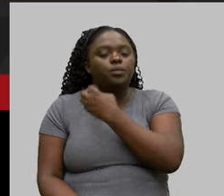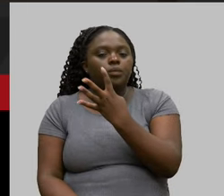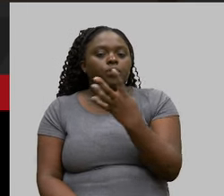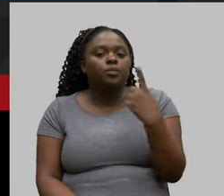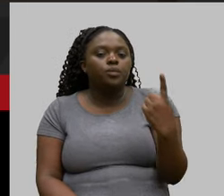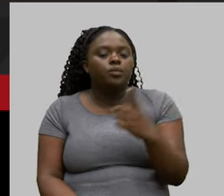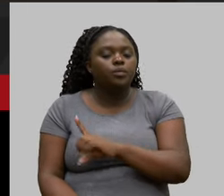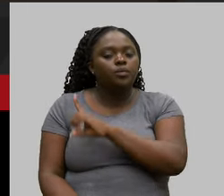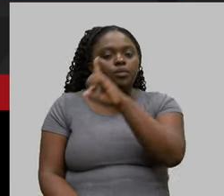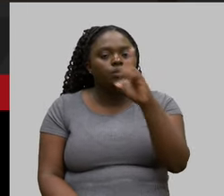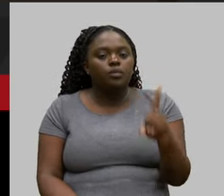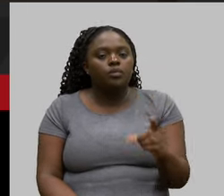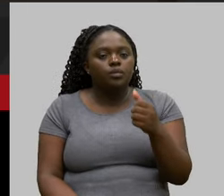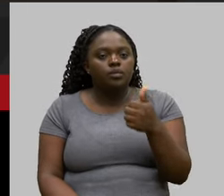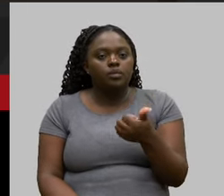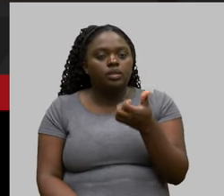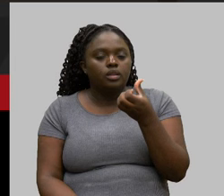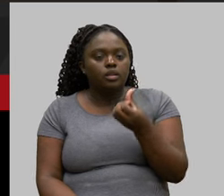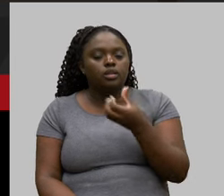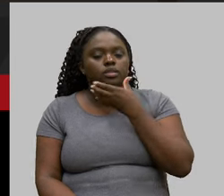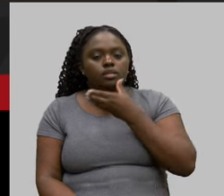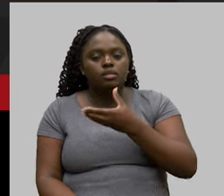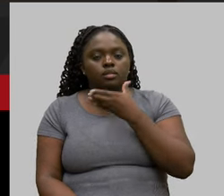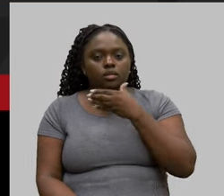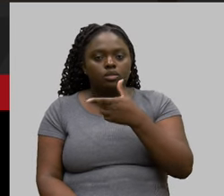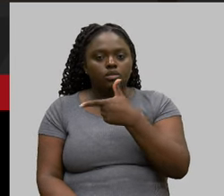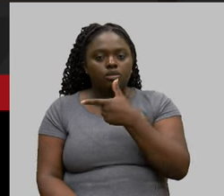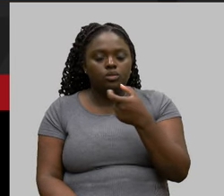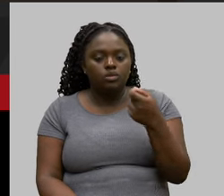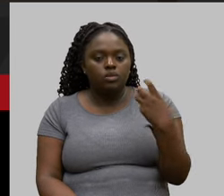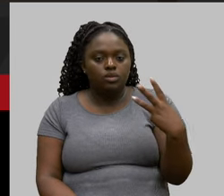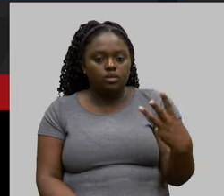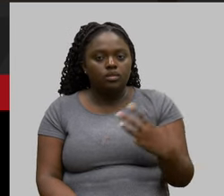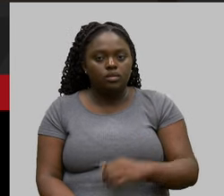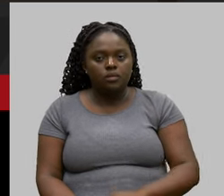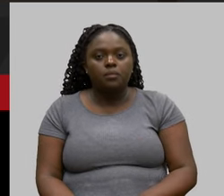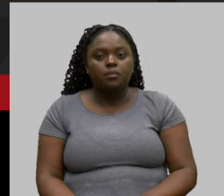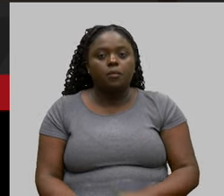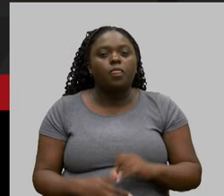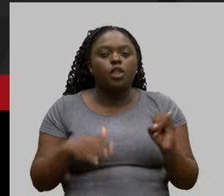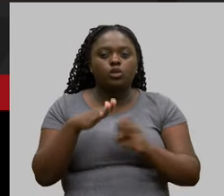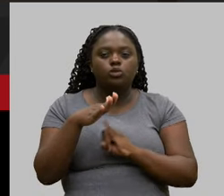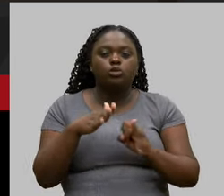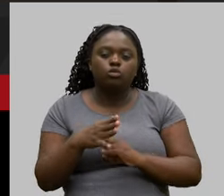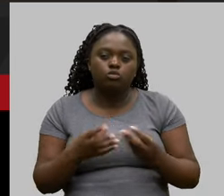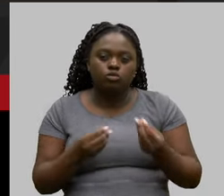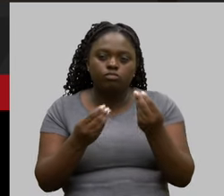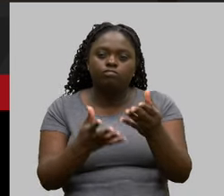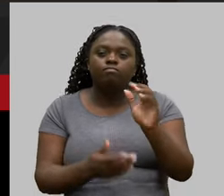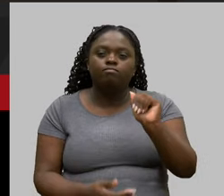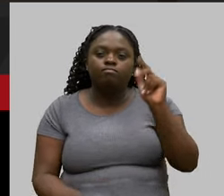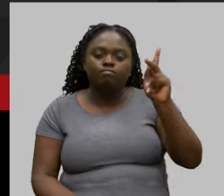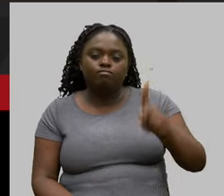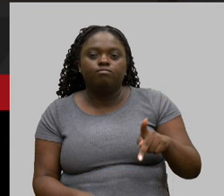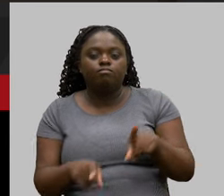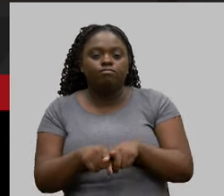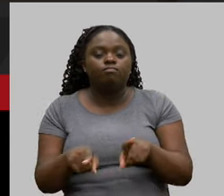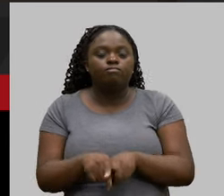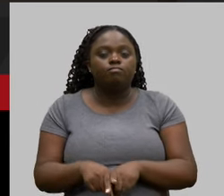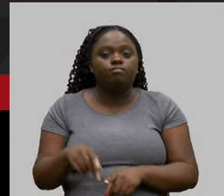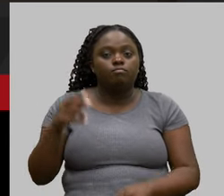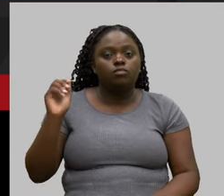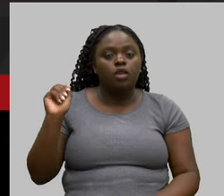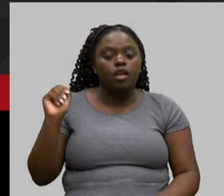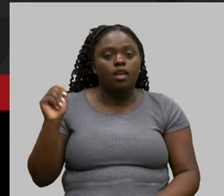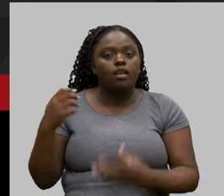2003 inovações na legislação previdenciária instituição de contribuição de aposentados e pensionistas em percentual